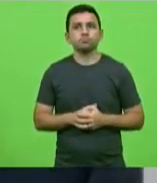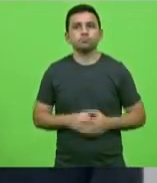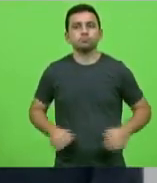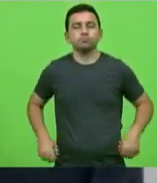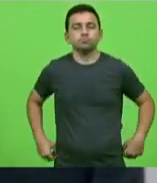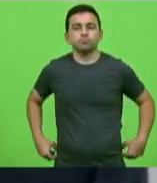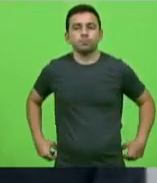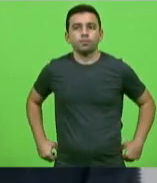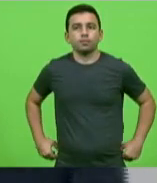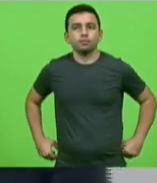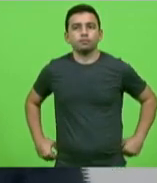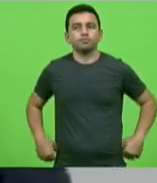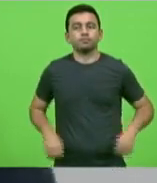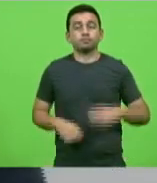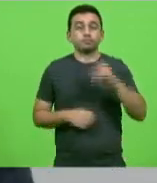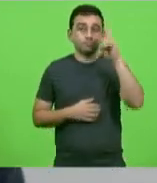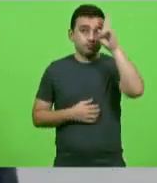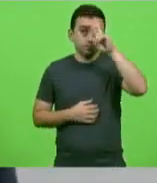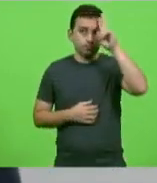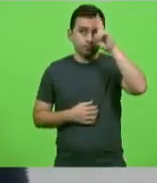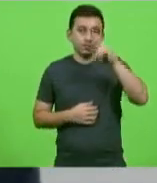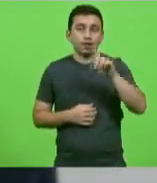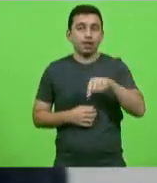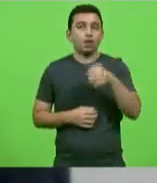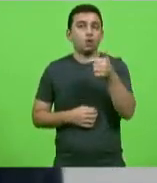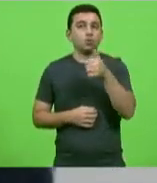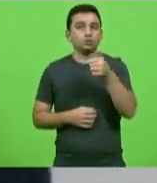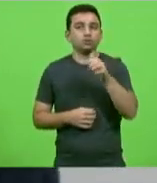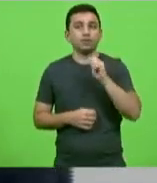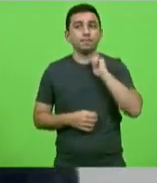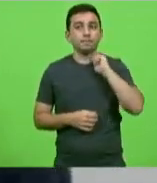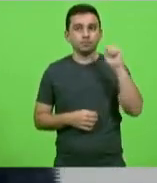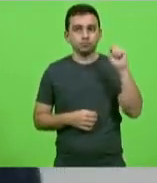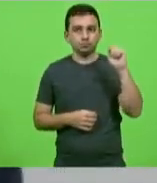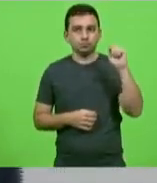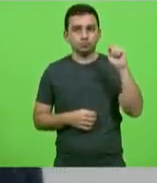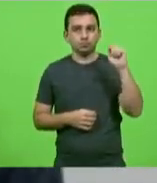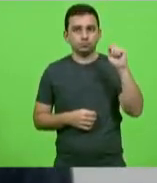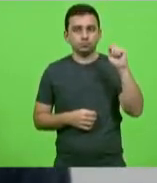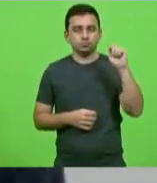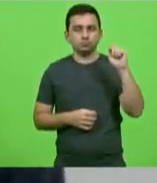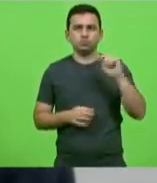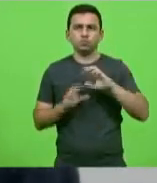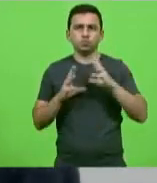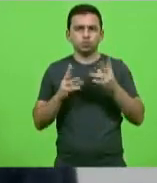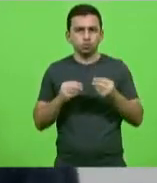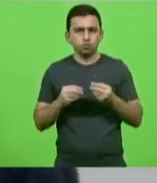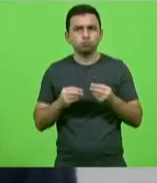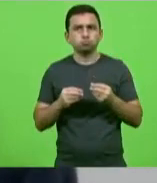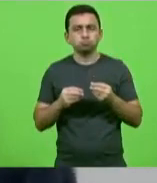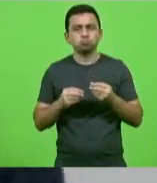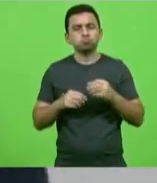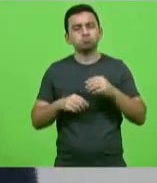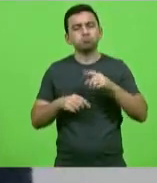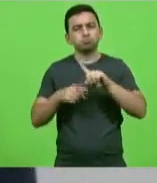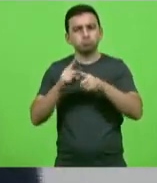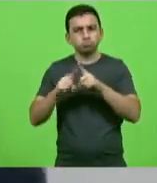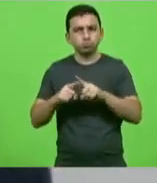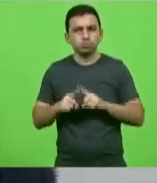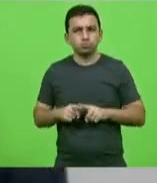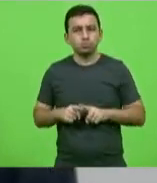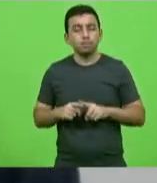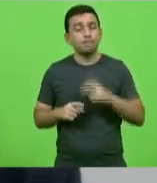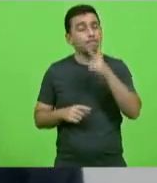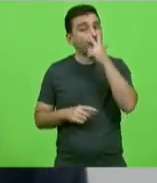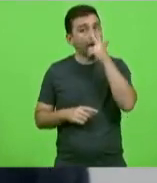Vale lembrar? Estávamos em 11 de abril. E diante de toda essa intelecção, parece, pelo menos